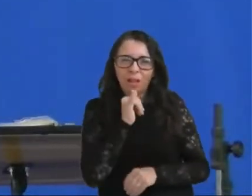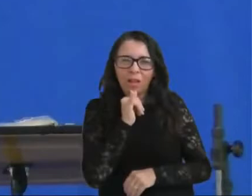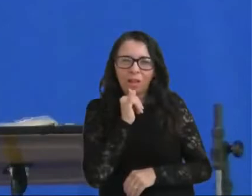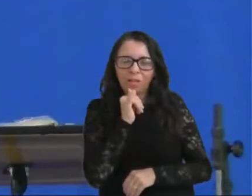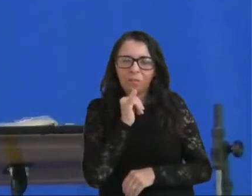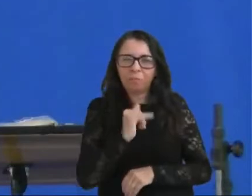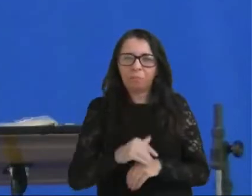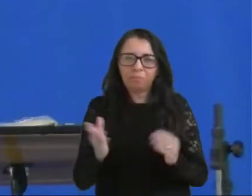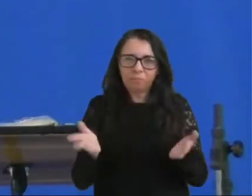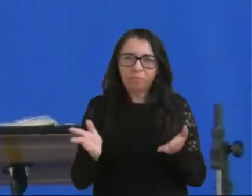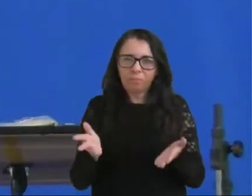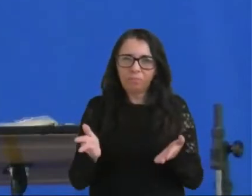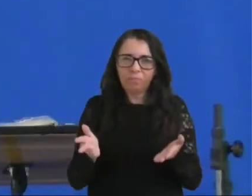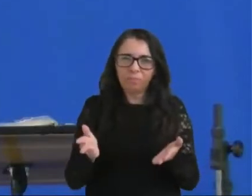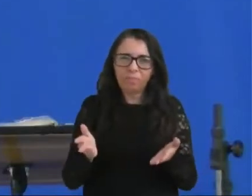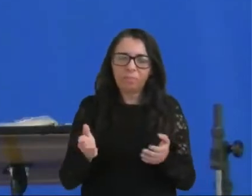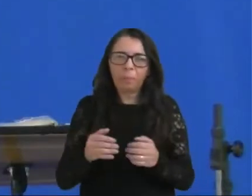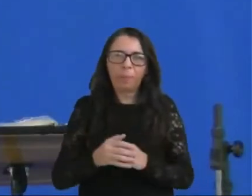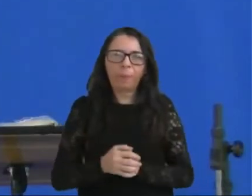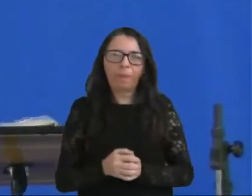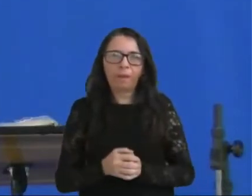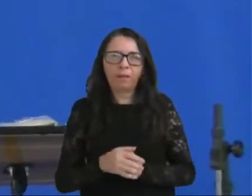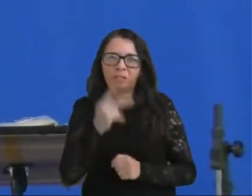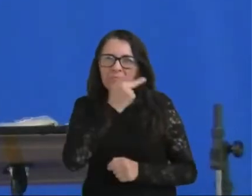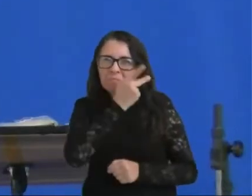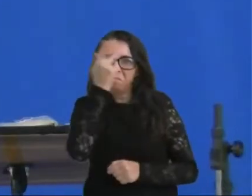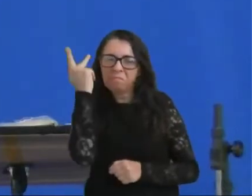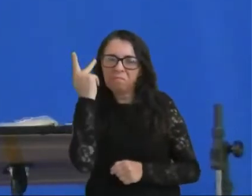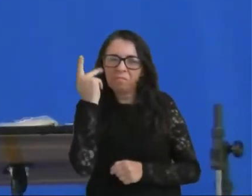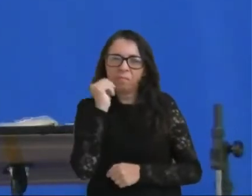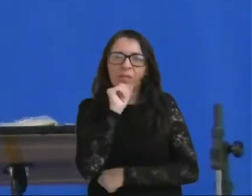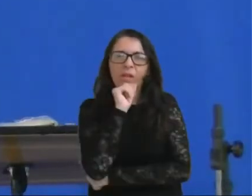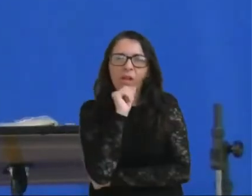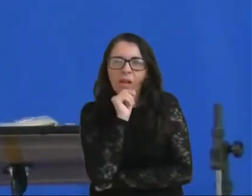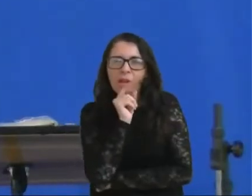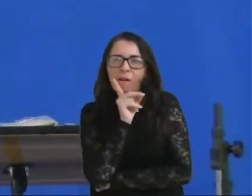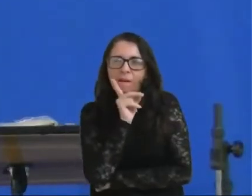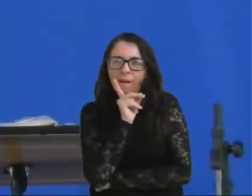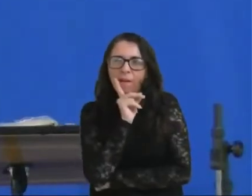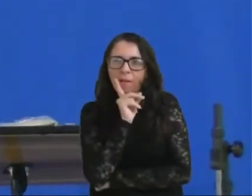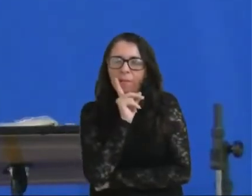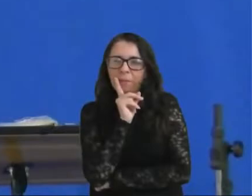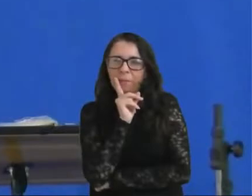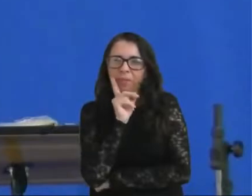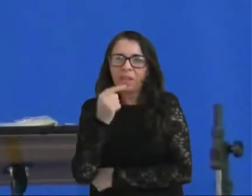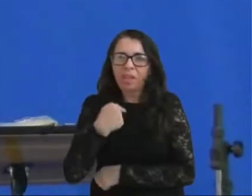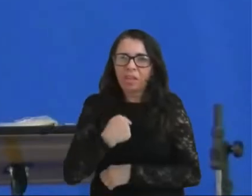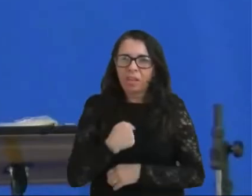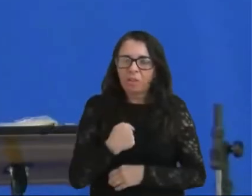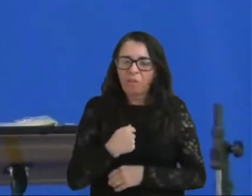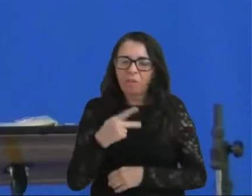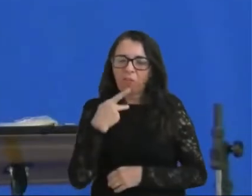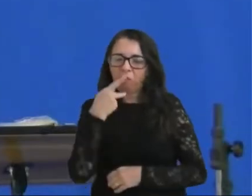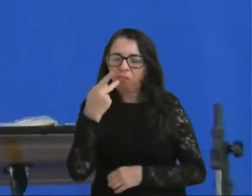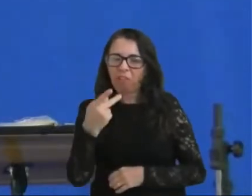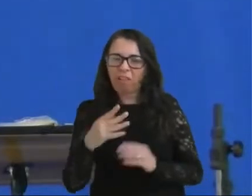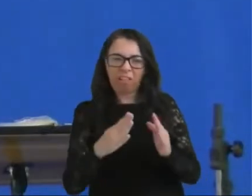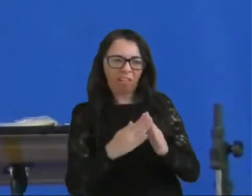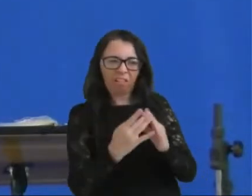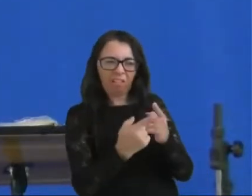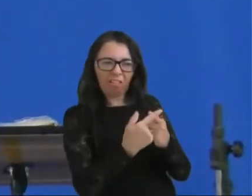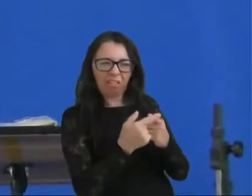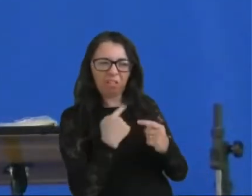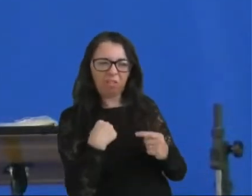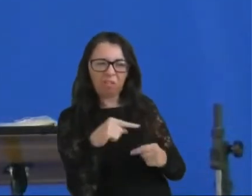se as pessoas querem agir por conta própria, mas o noivo está sondando a sua